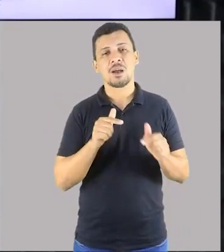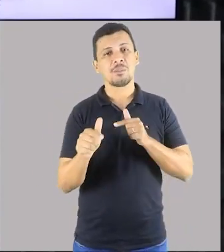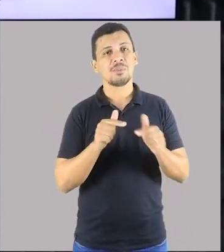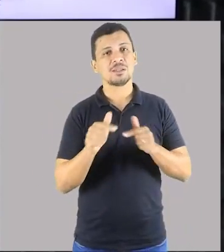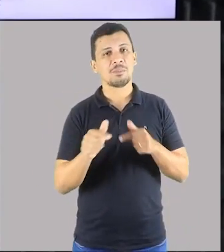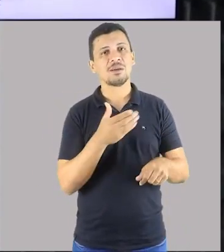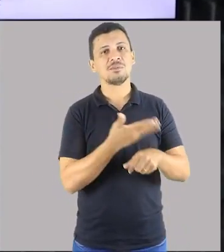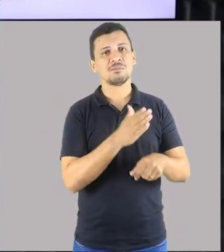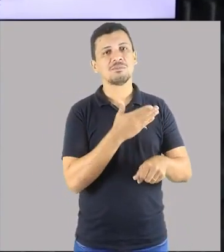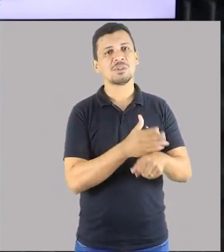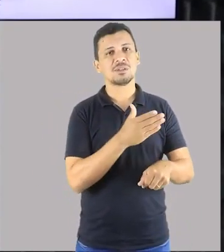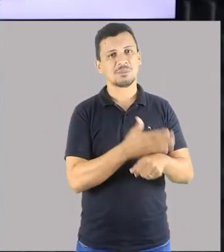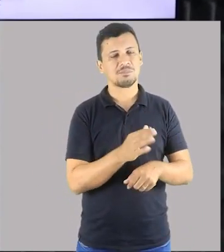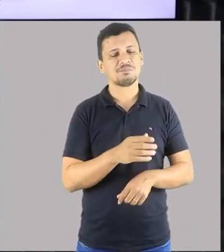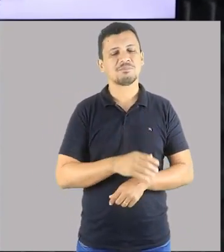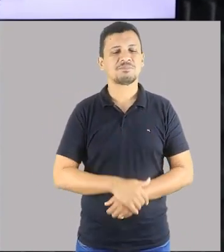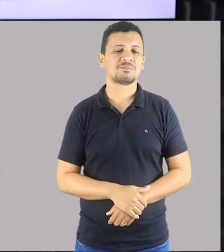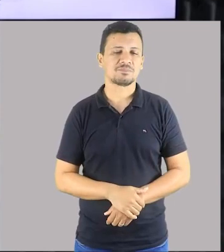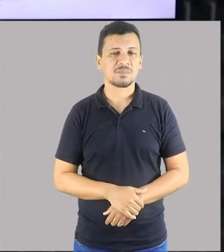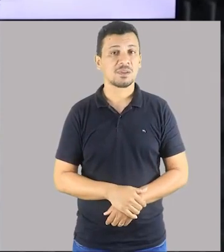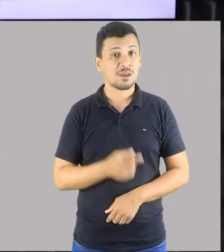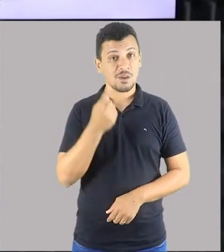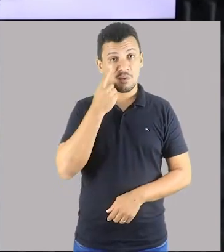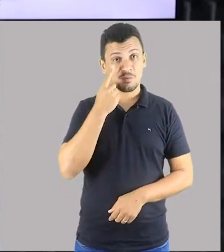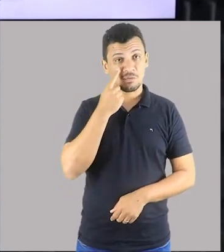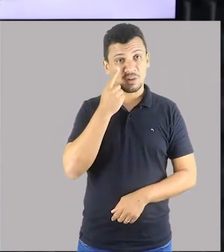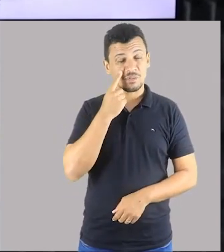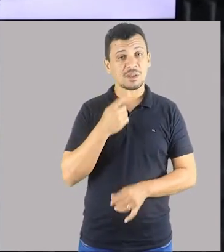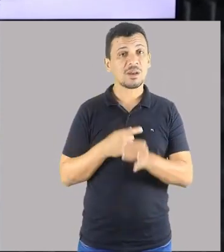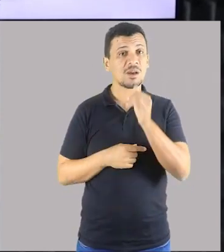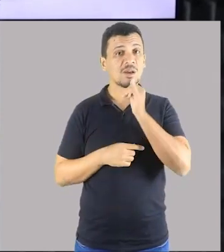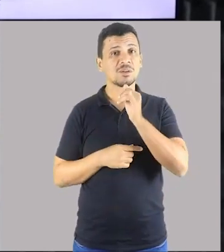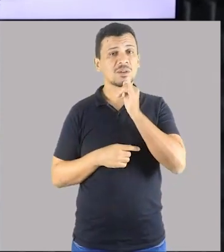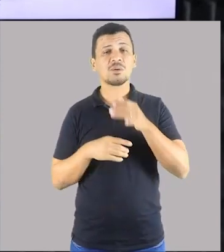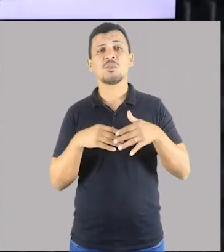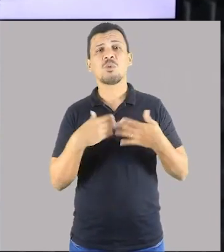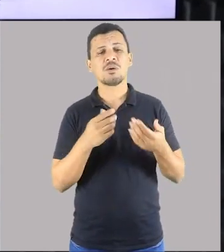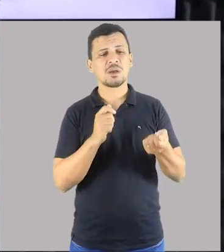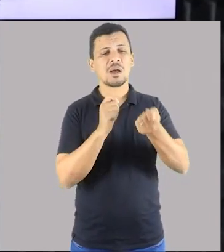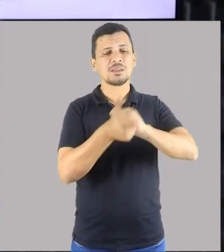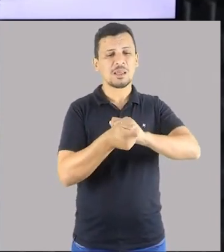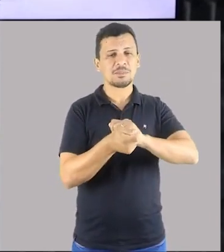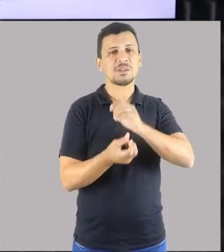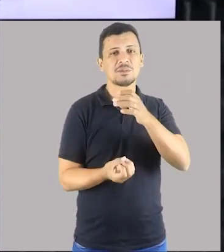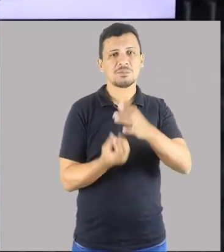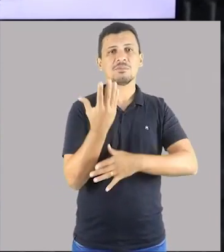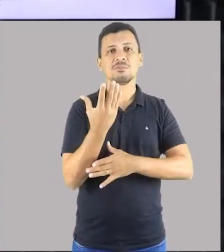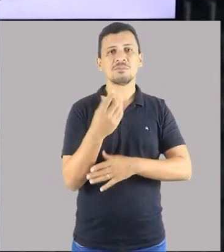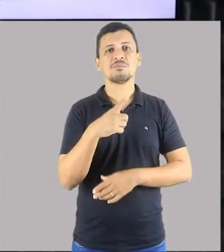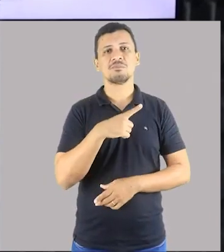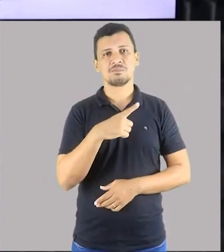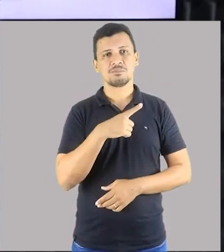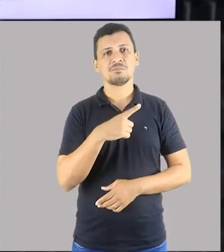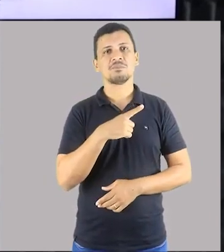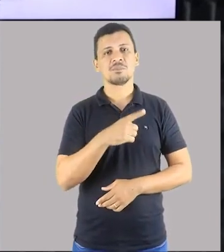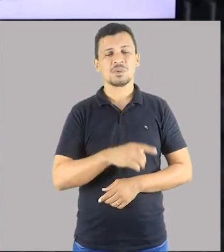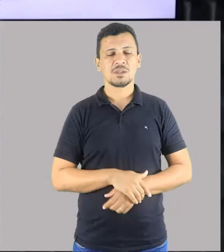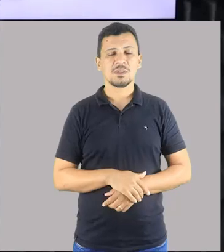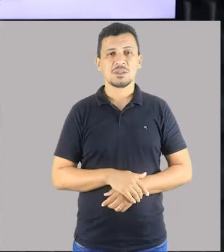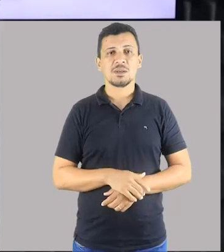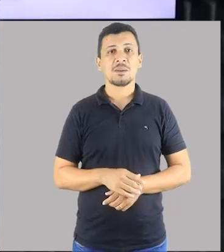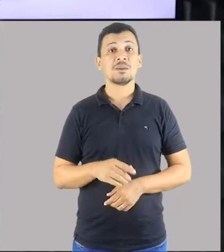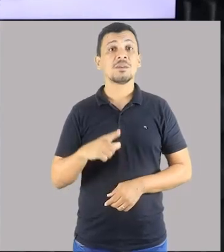o treinamento aeróbio. E a gente vai ver quais as adaptações que são geradas, tá,